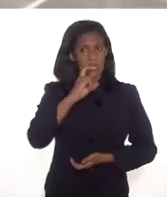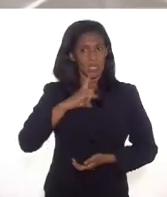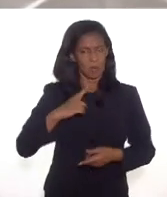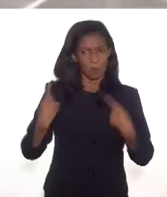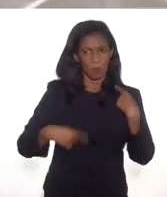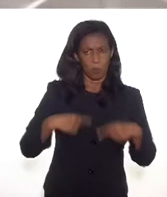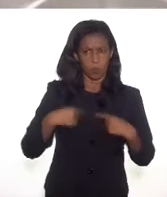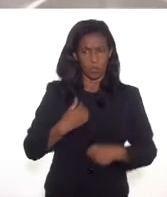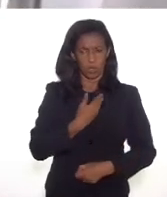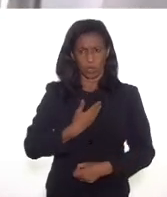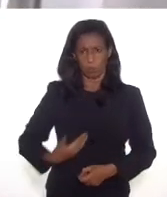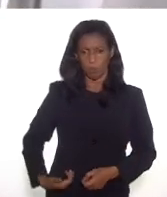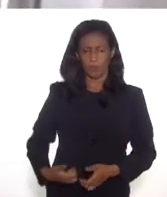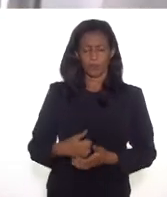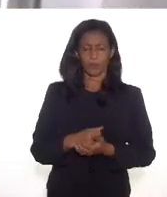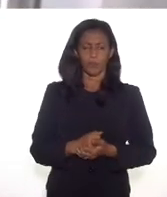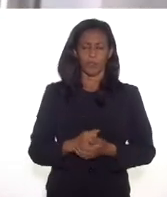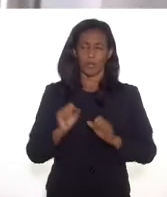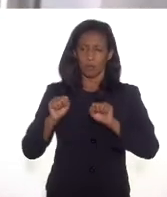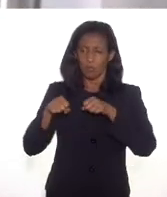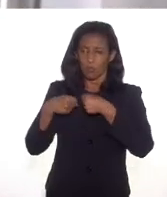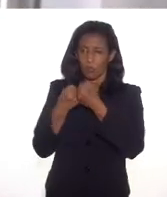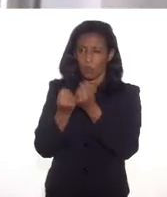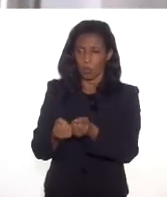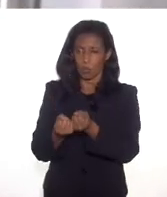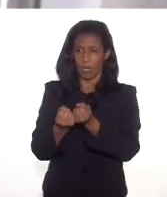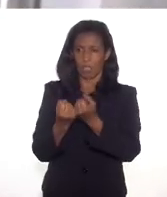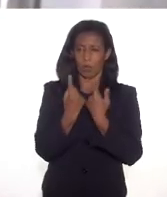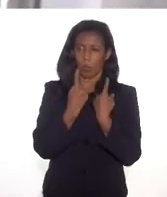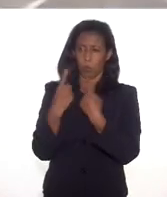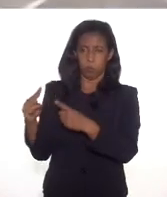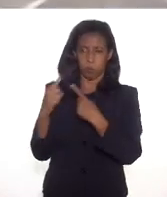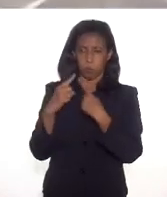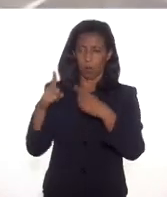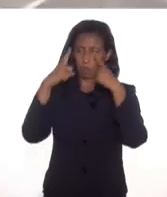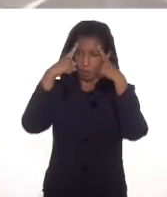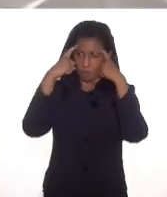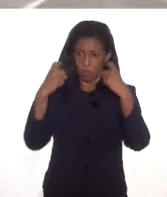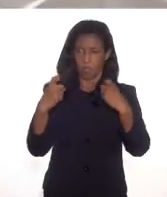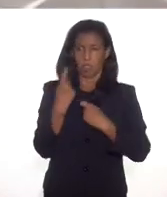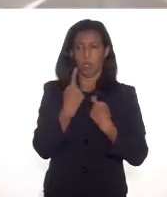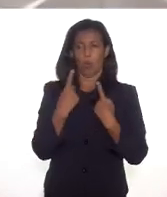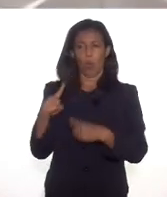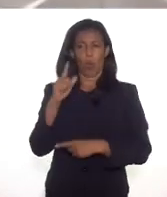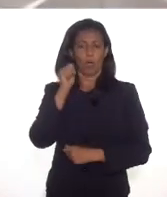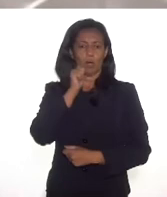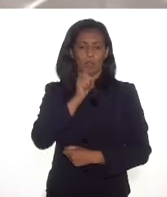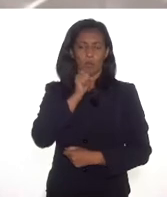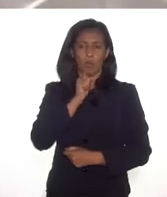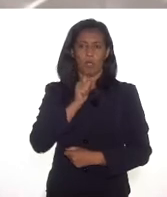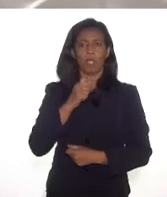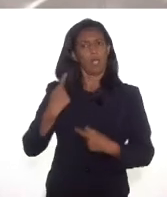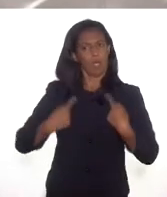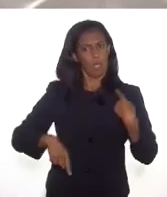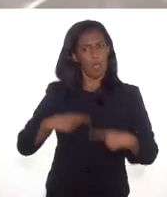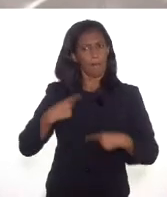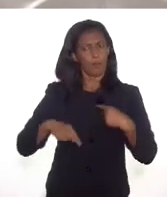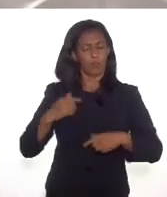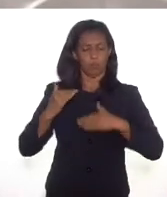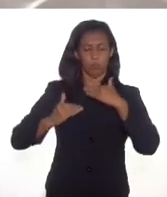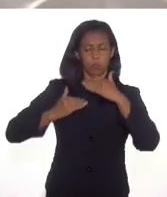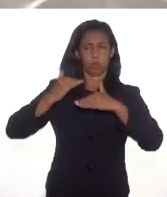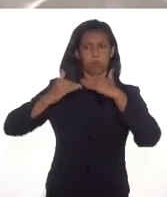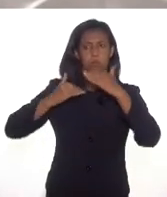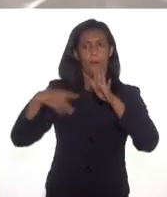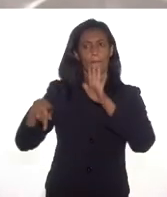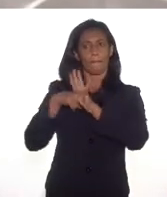política pública que fortaleceu o enfrentamento da violência contra a mulher, é a política pública desenvolvida